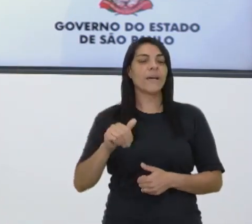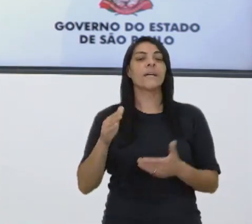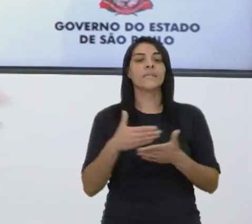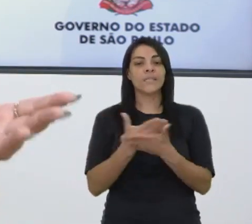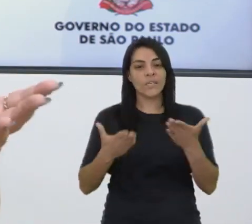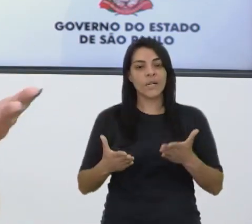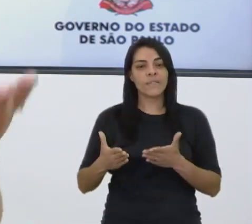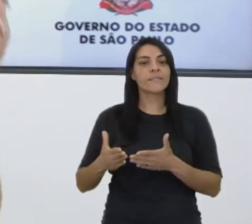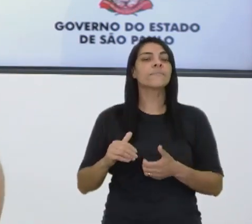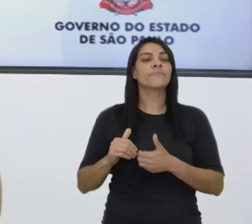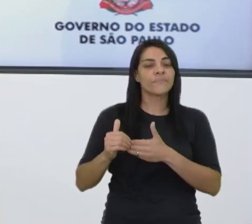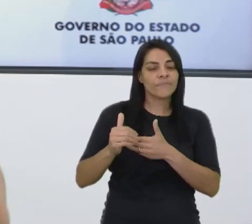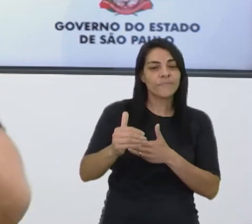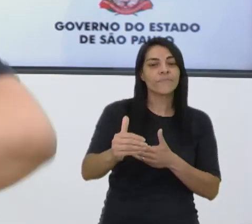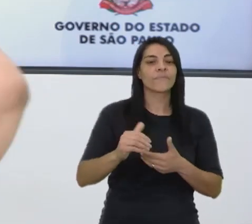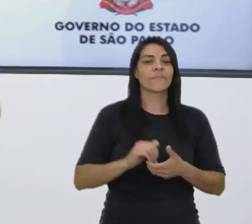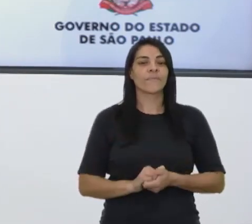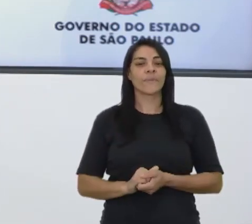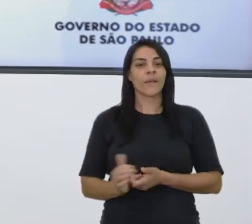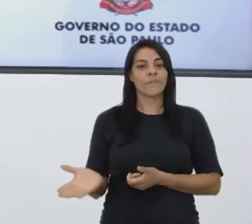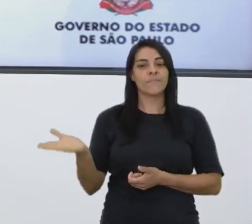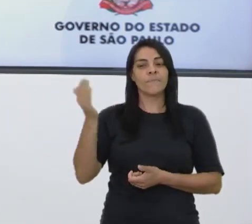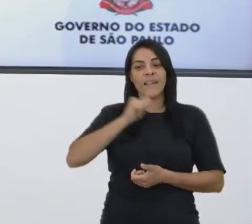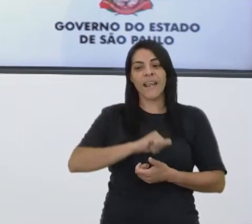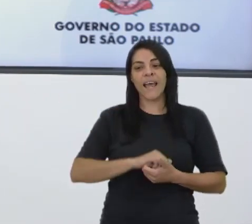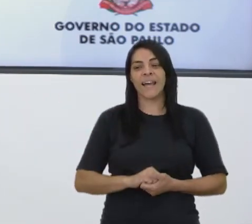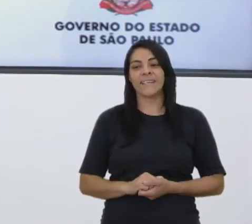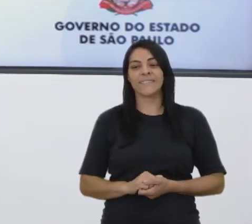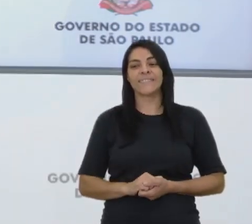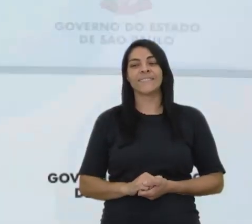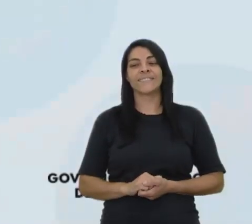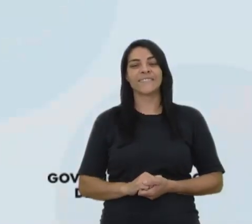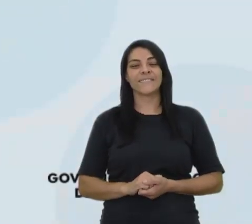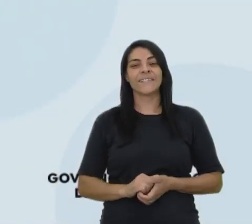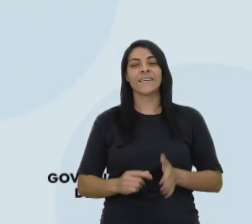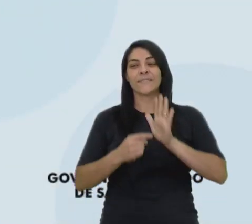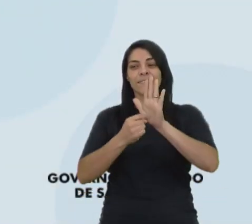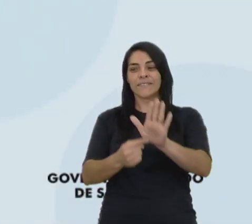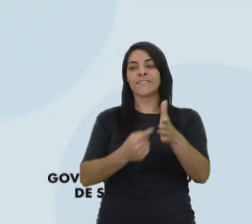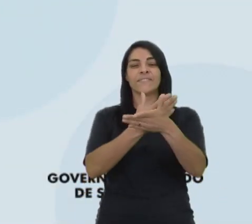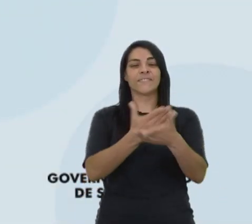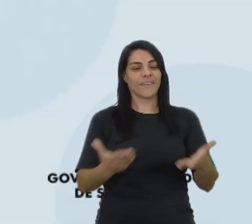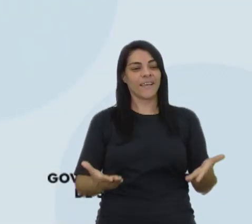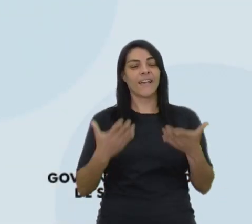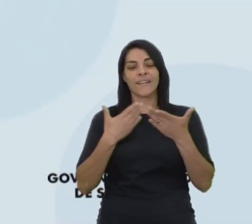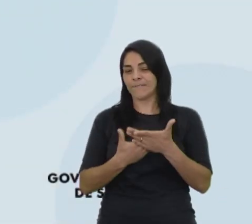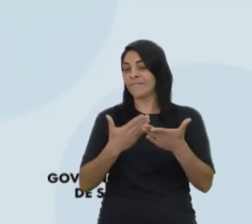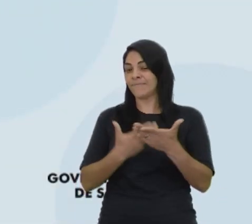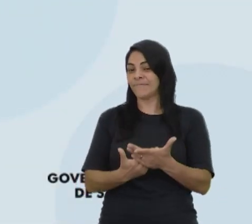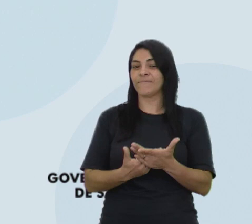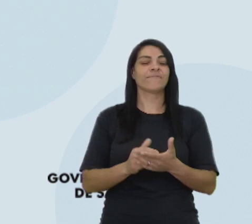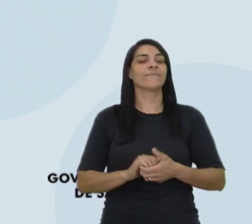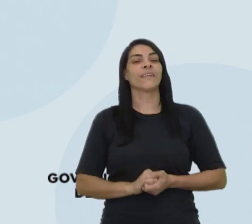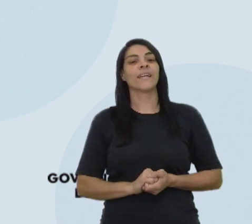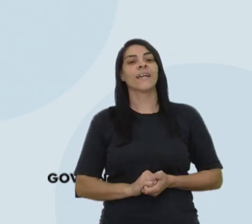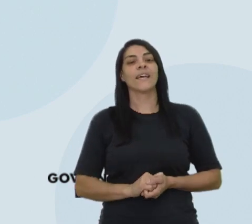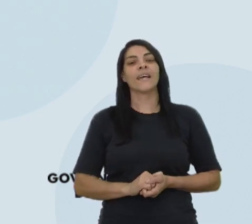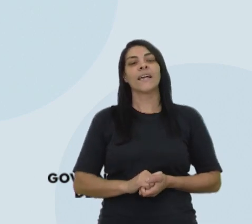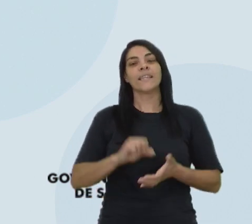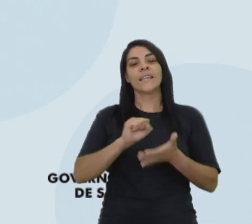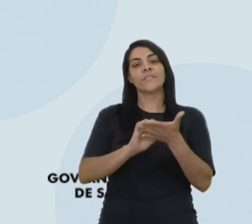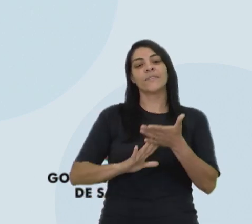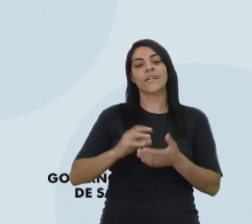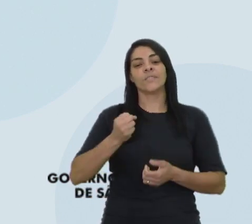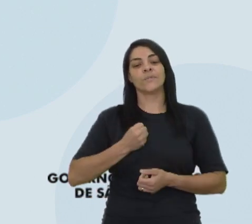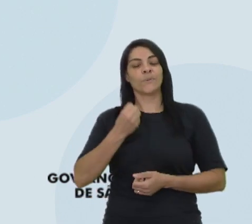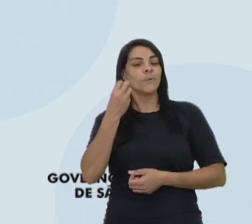percurso e o nosso tempo é curto, bora lá. Vai aparecer aí na tela para vocês. Essa aula é uma aula da atividade 3, tá?